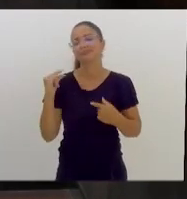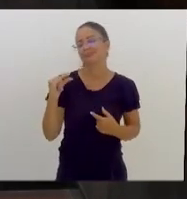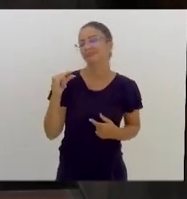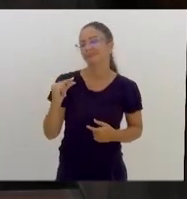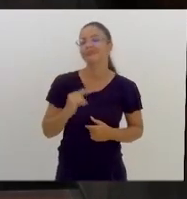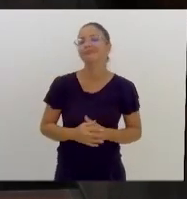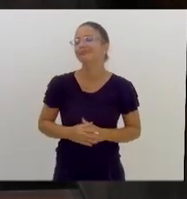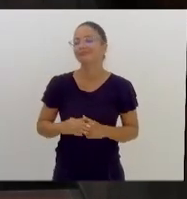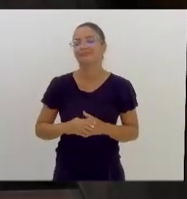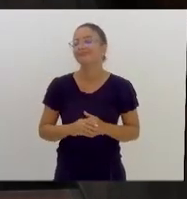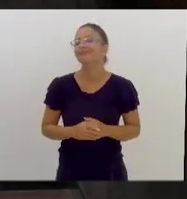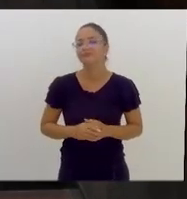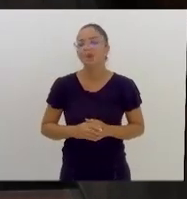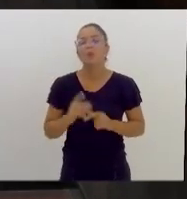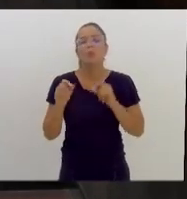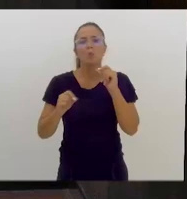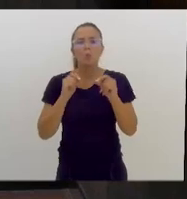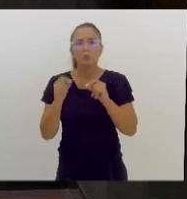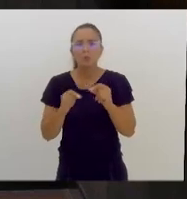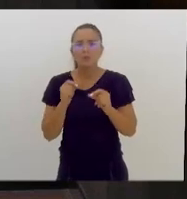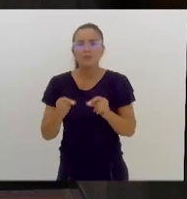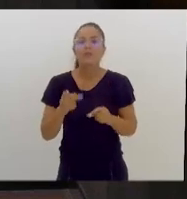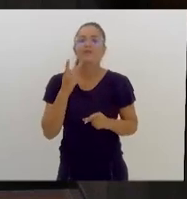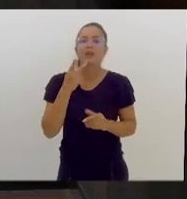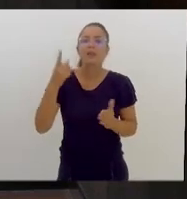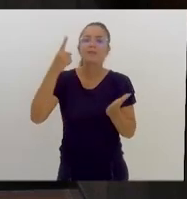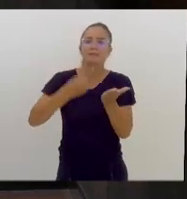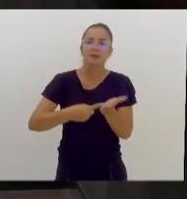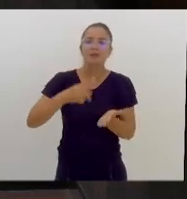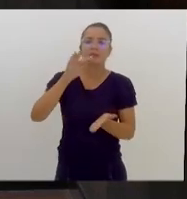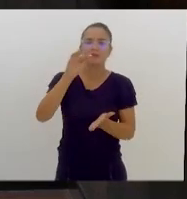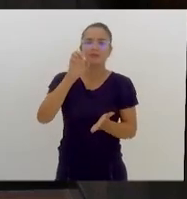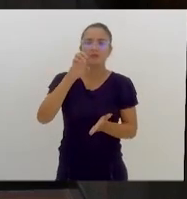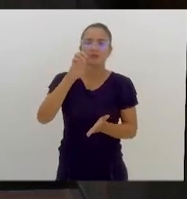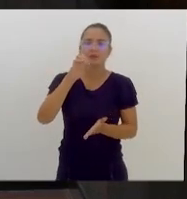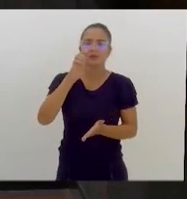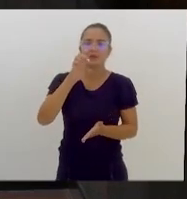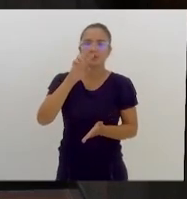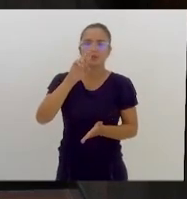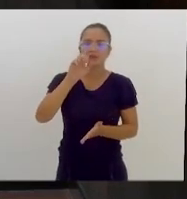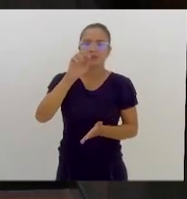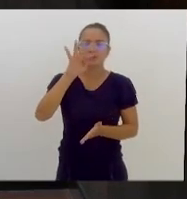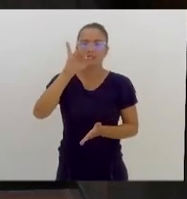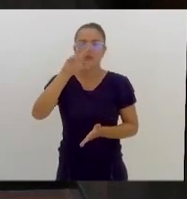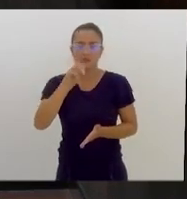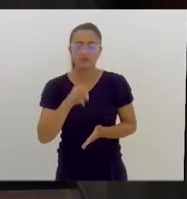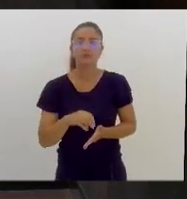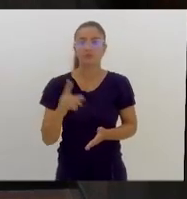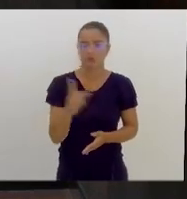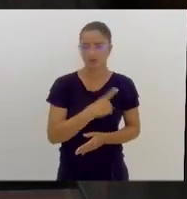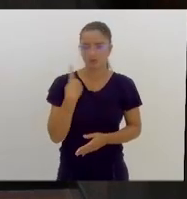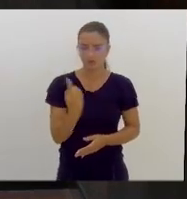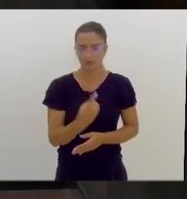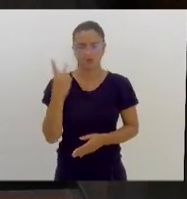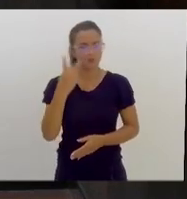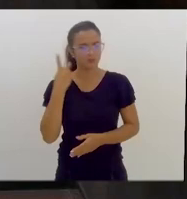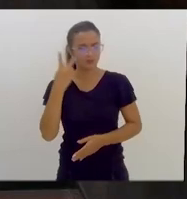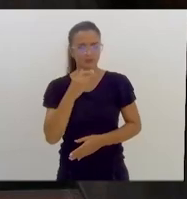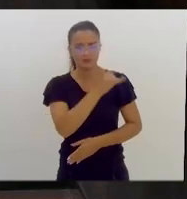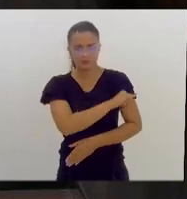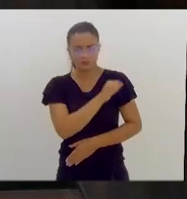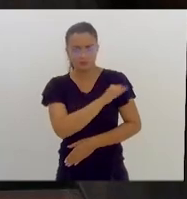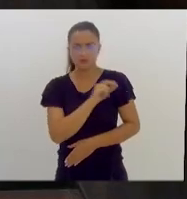de prática, que é a rediscussão do Pacto Federativo. Claro que nós, no Parlamento Fluminense, no Parlamento Estadual, não